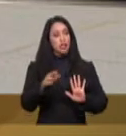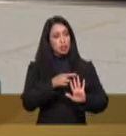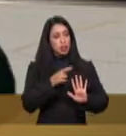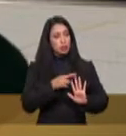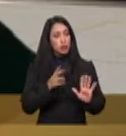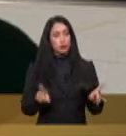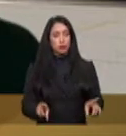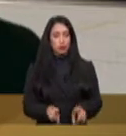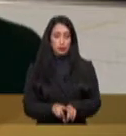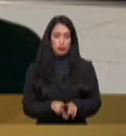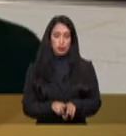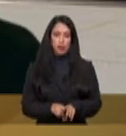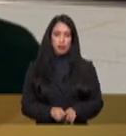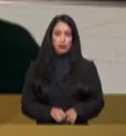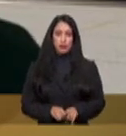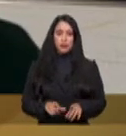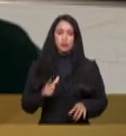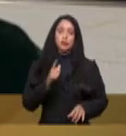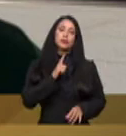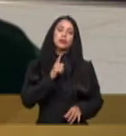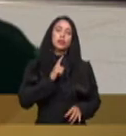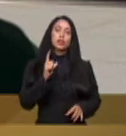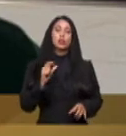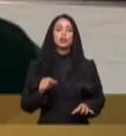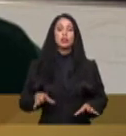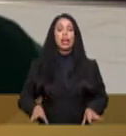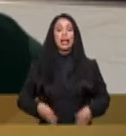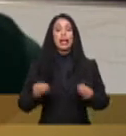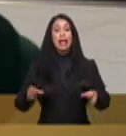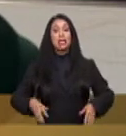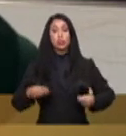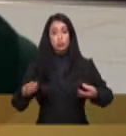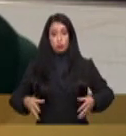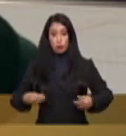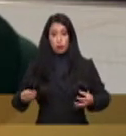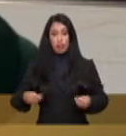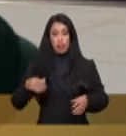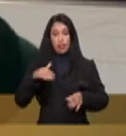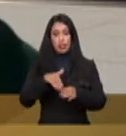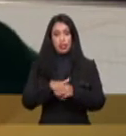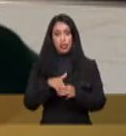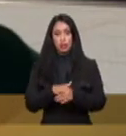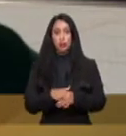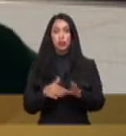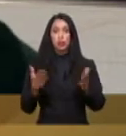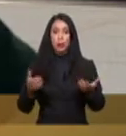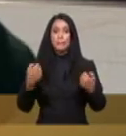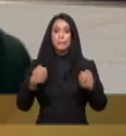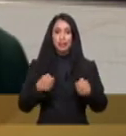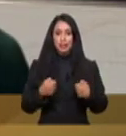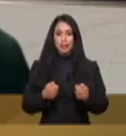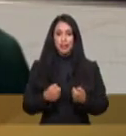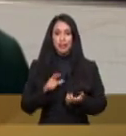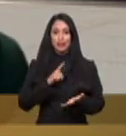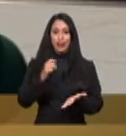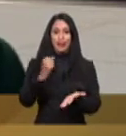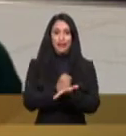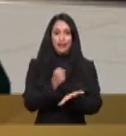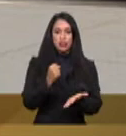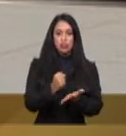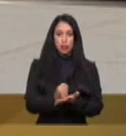resolução. Ele deve ser considerado gasto eleitoral e, portanto, sujeito a registro e aos limites